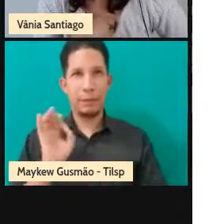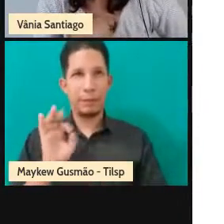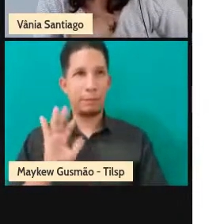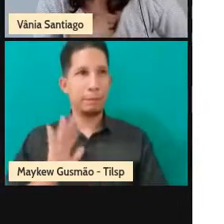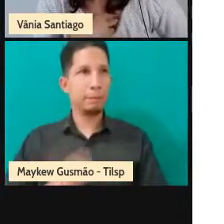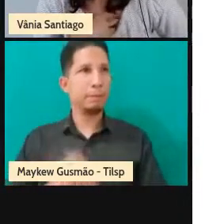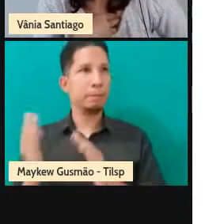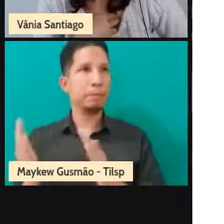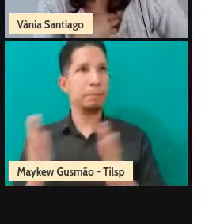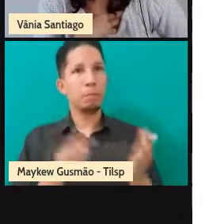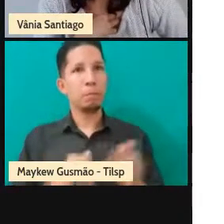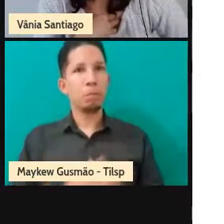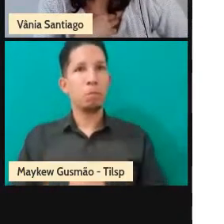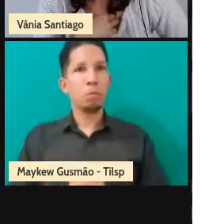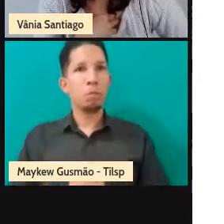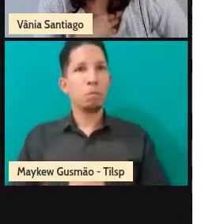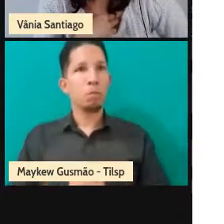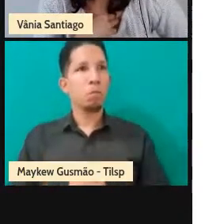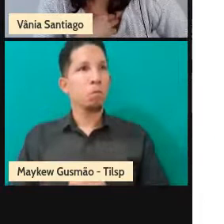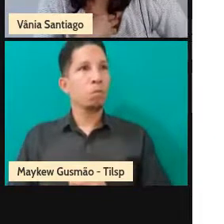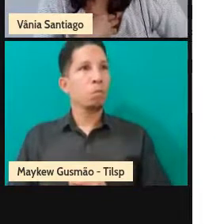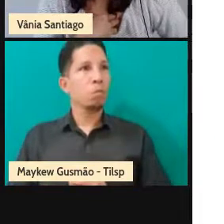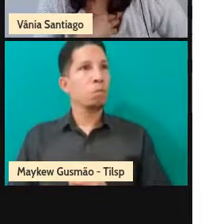Pode passar.